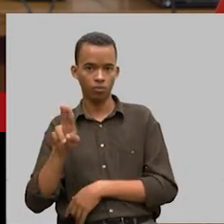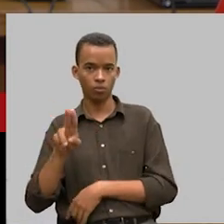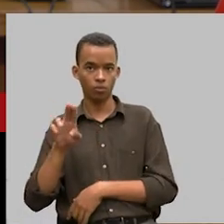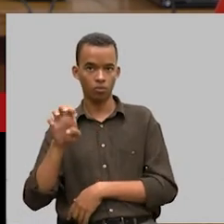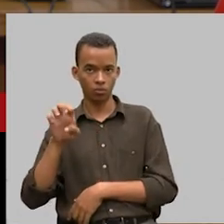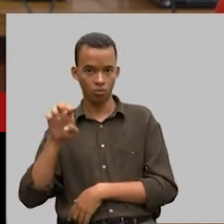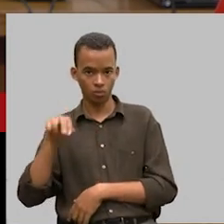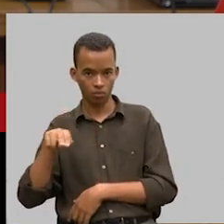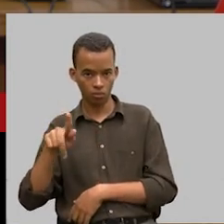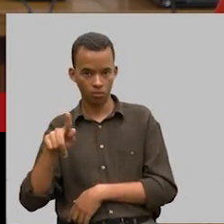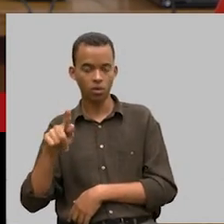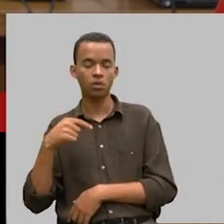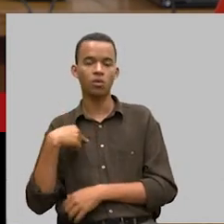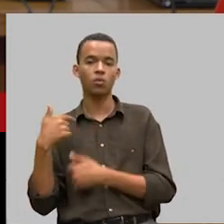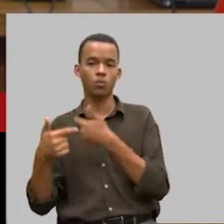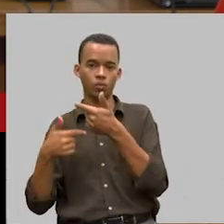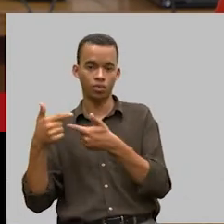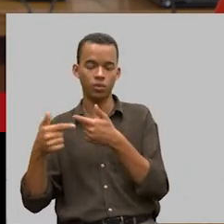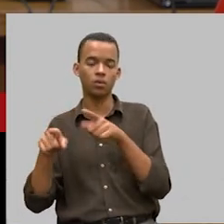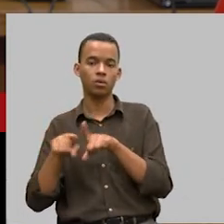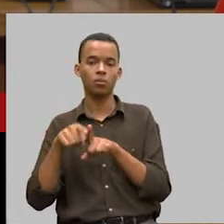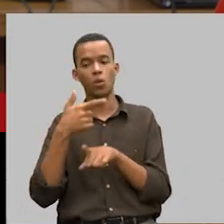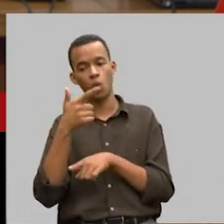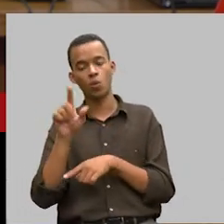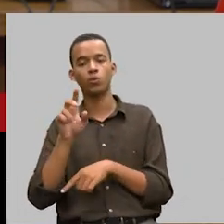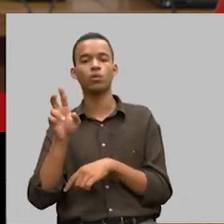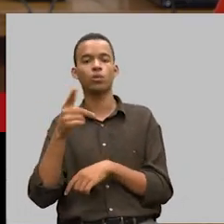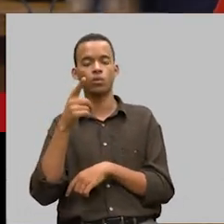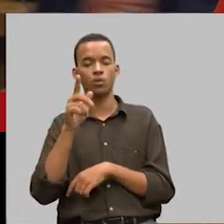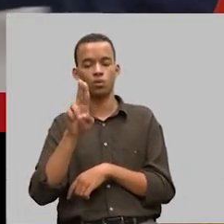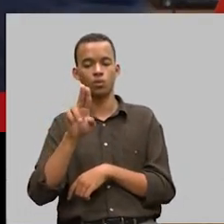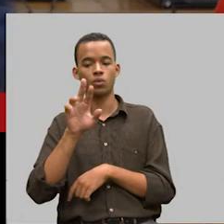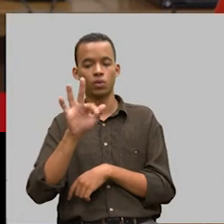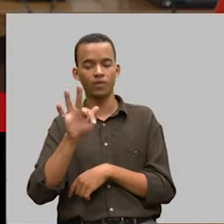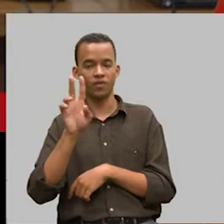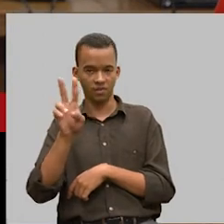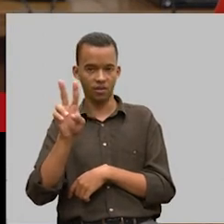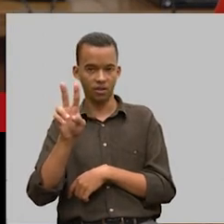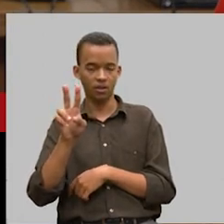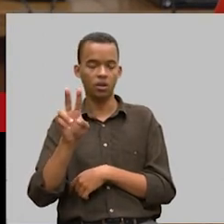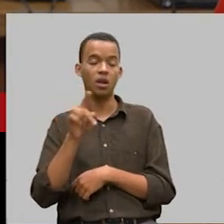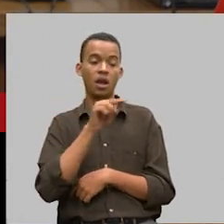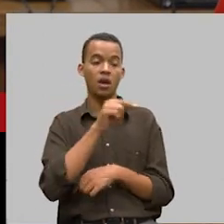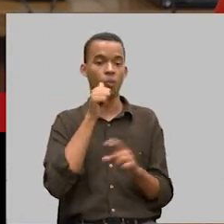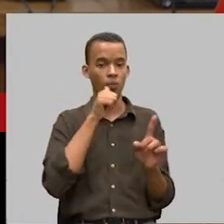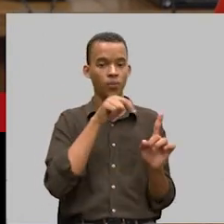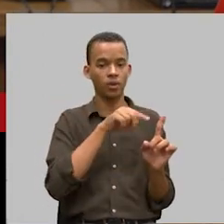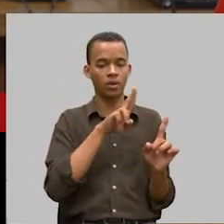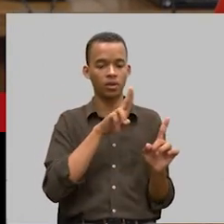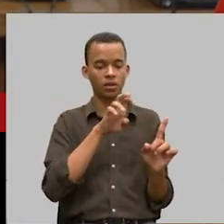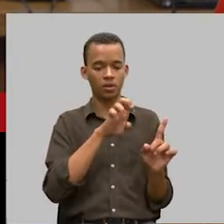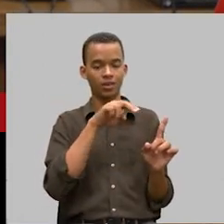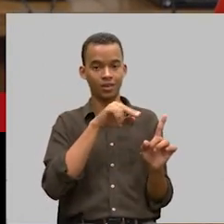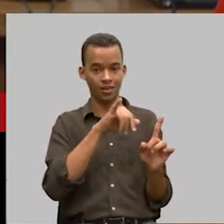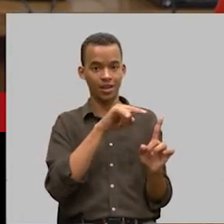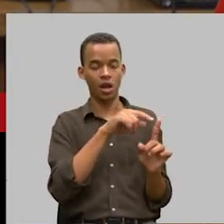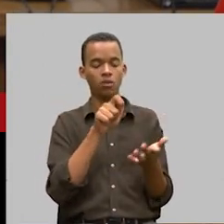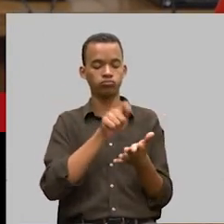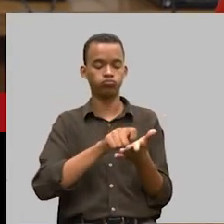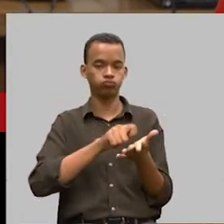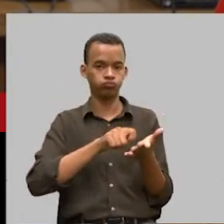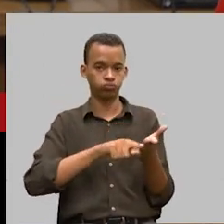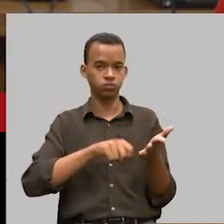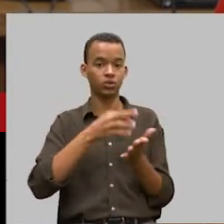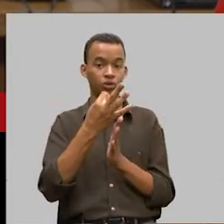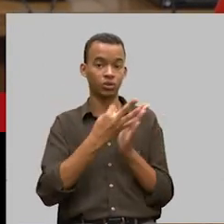e a u a UFV né então Vozes da donen ecoam nos registros dos textos produzidos por ela que eu vou